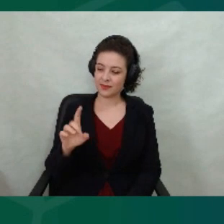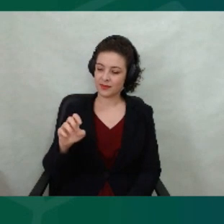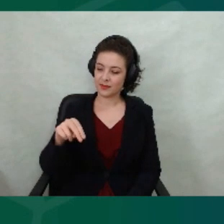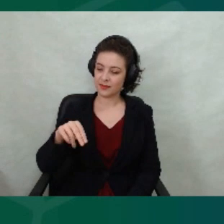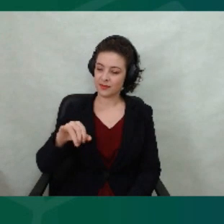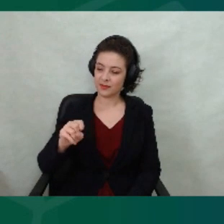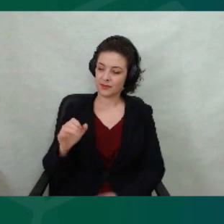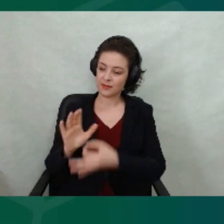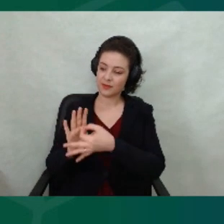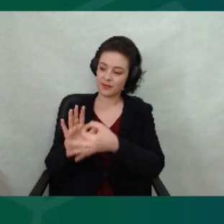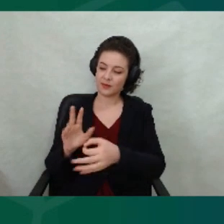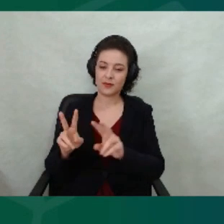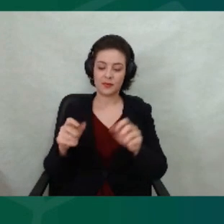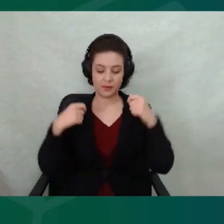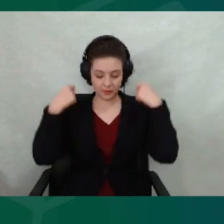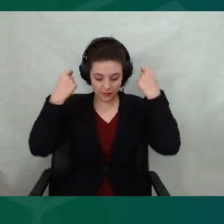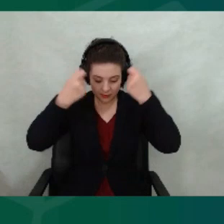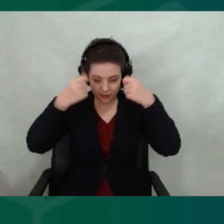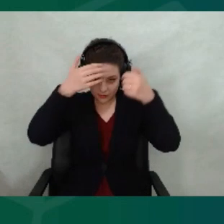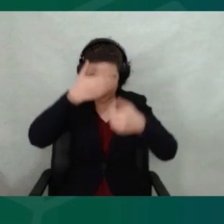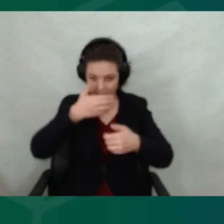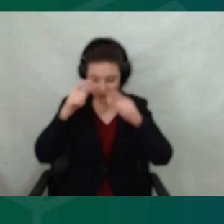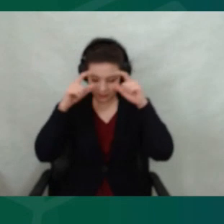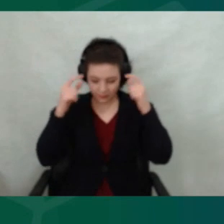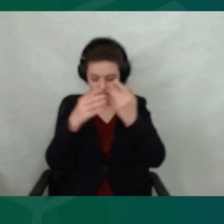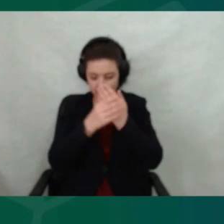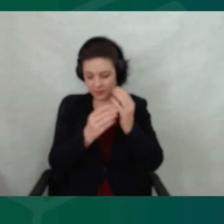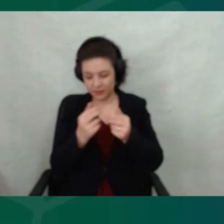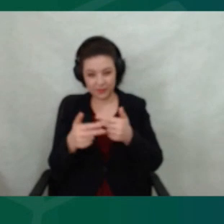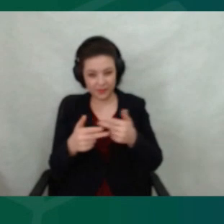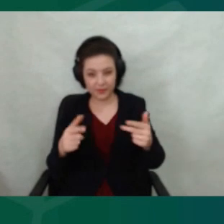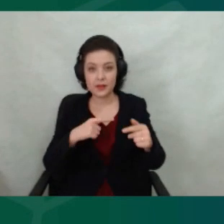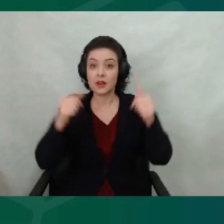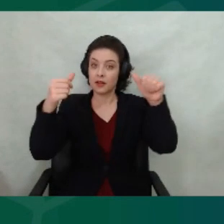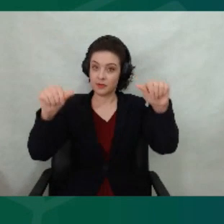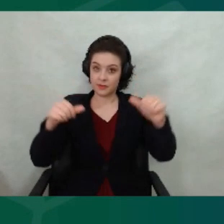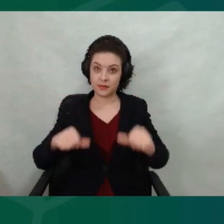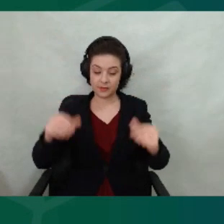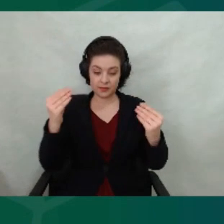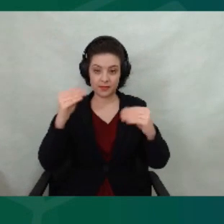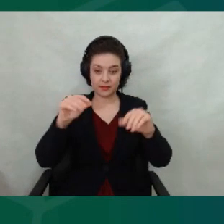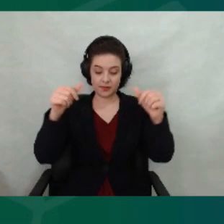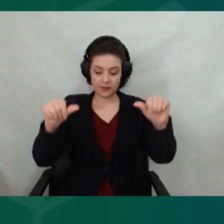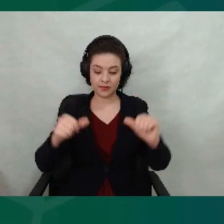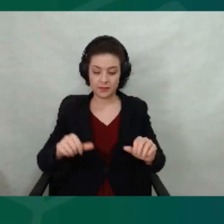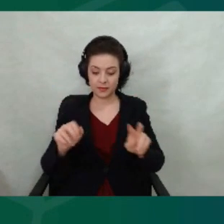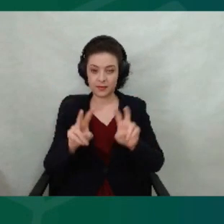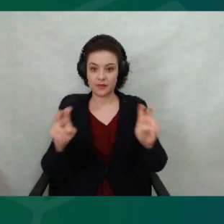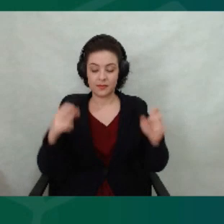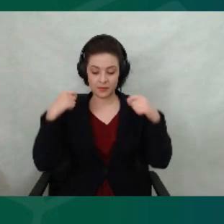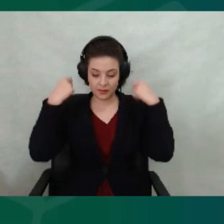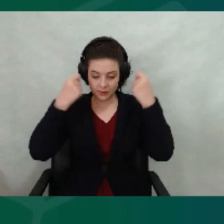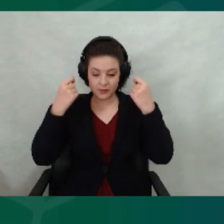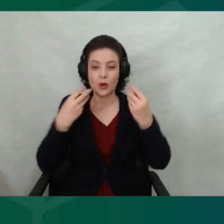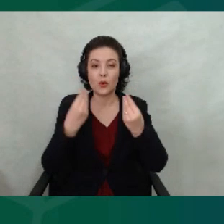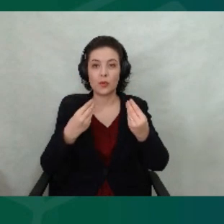à paramentação e à desparamentação, então a gente tem um cartaz que foi elaborado sobre a colocação e a remoção dos equipamentos de